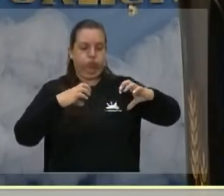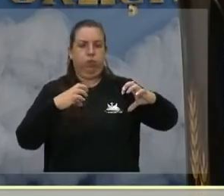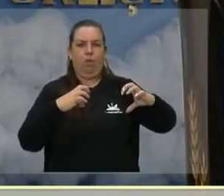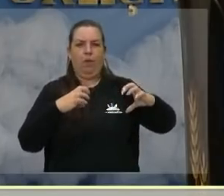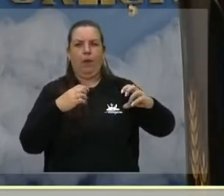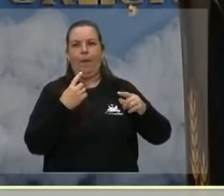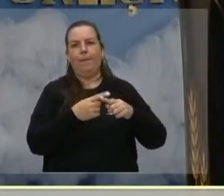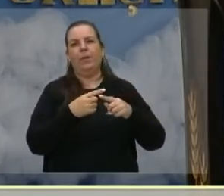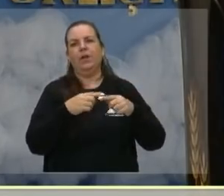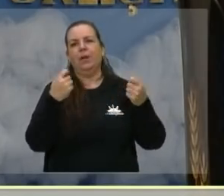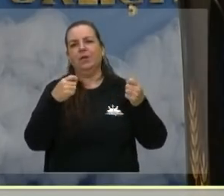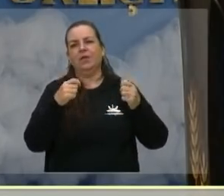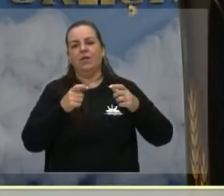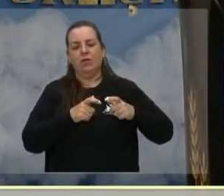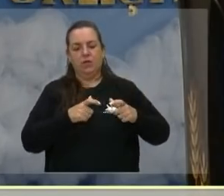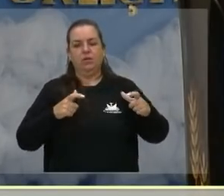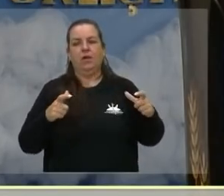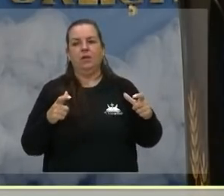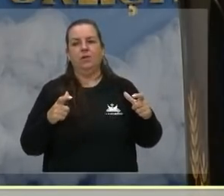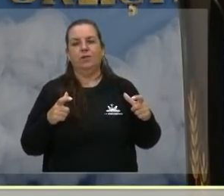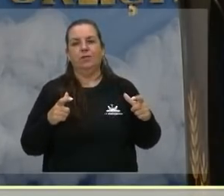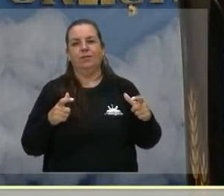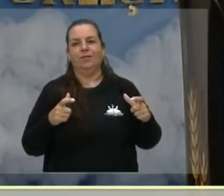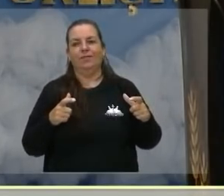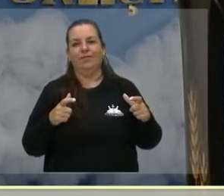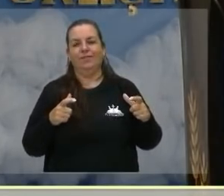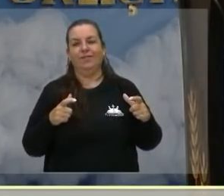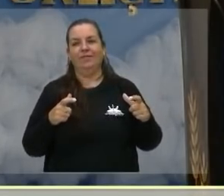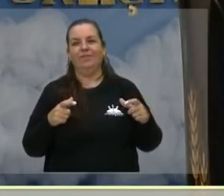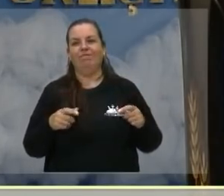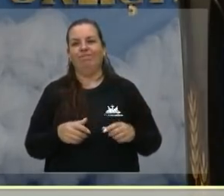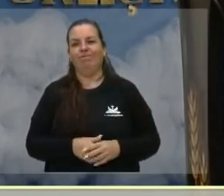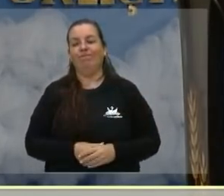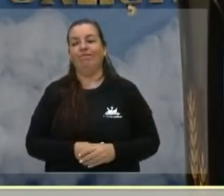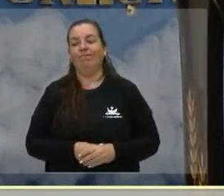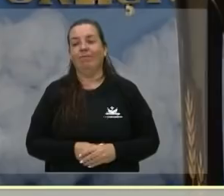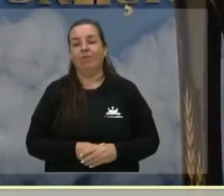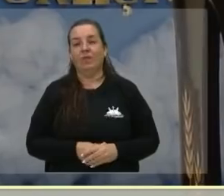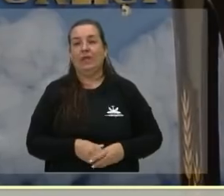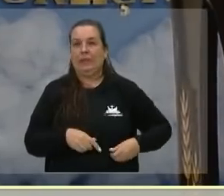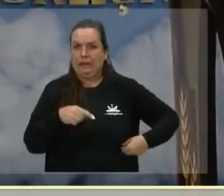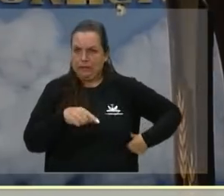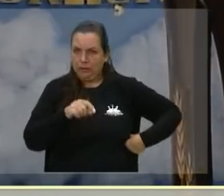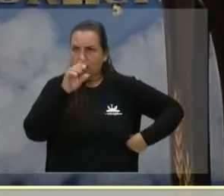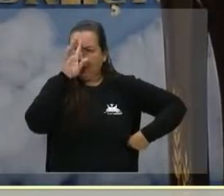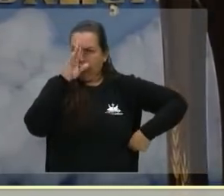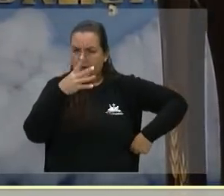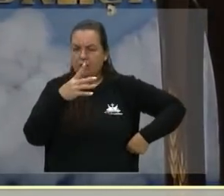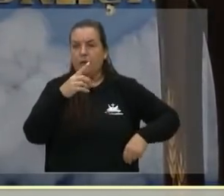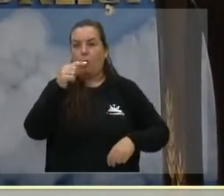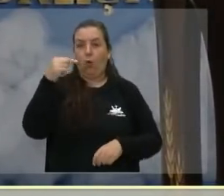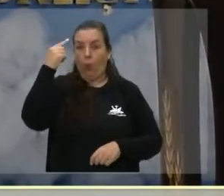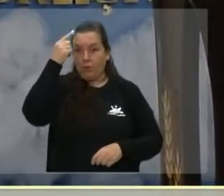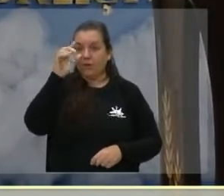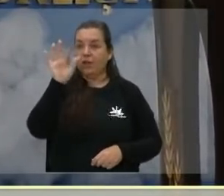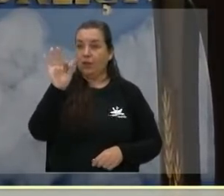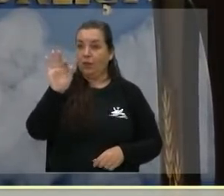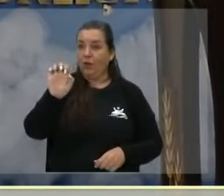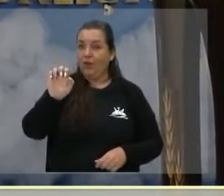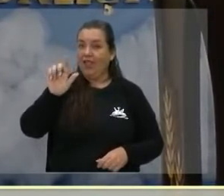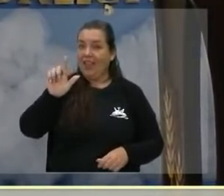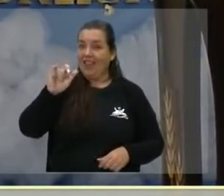é porque precisava de mais espaço esse fato que aconteceu com o santo que celebramos